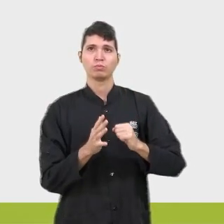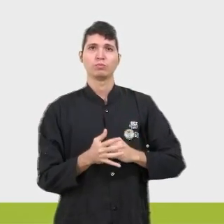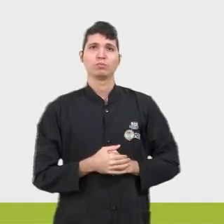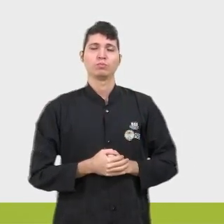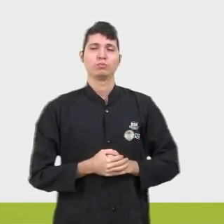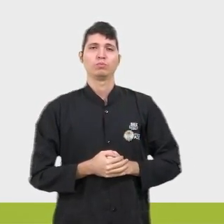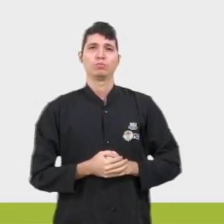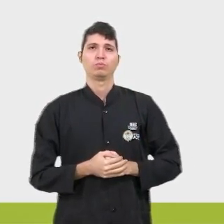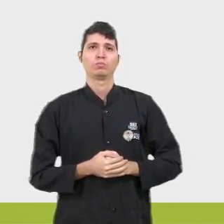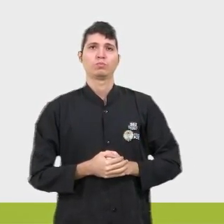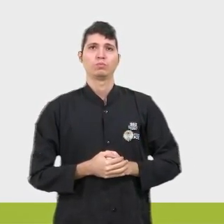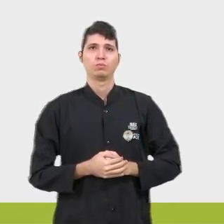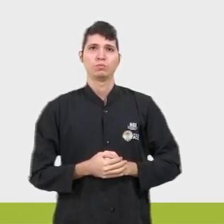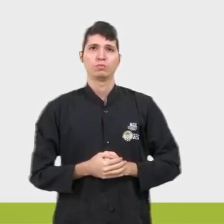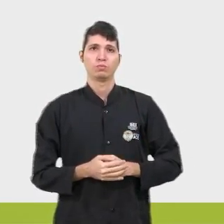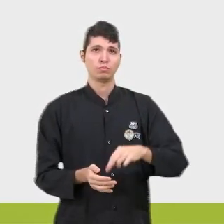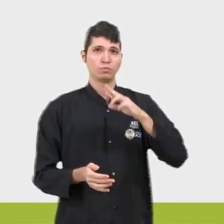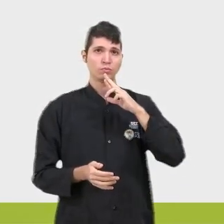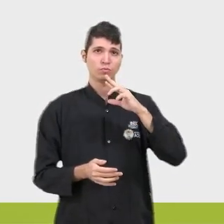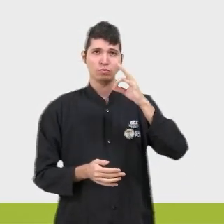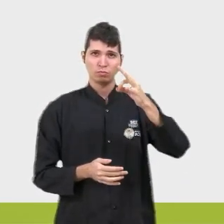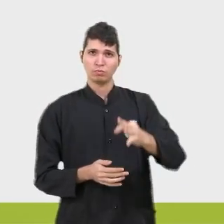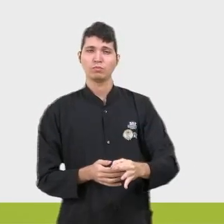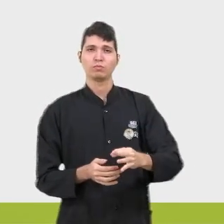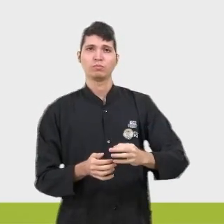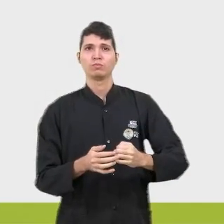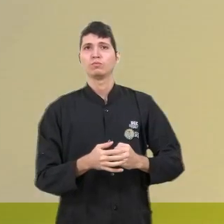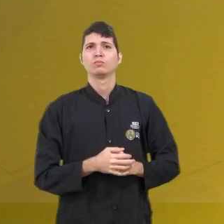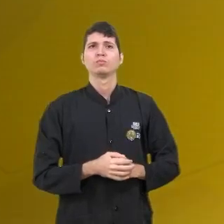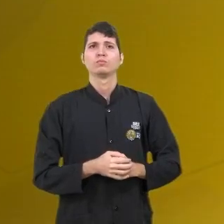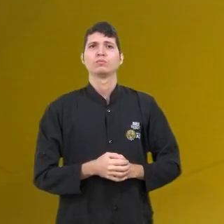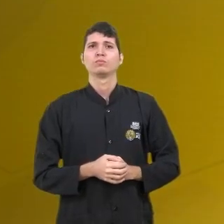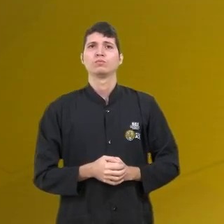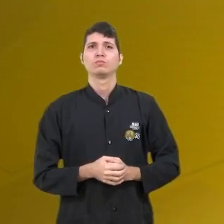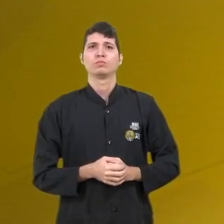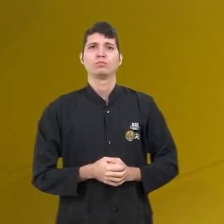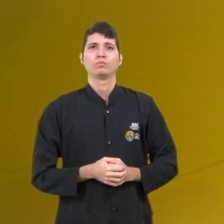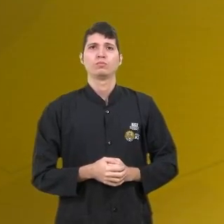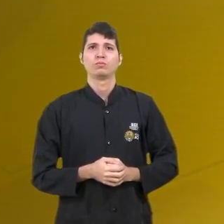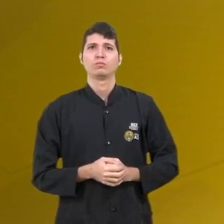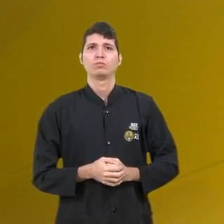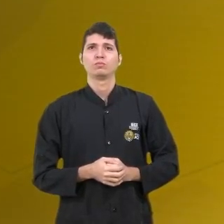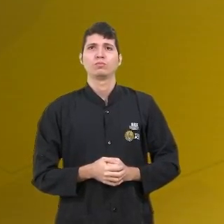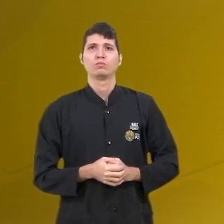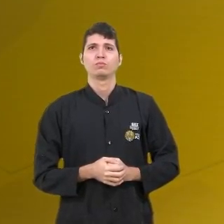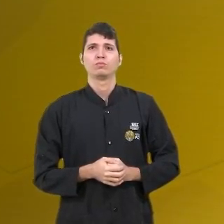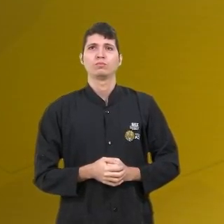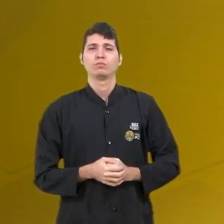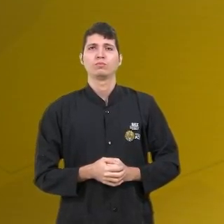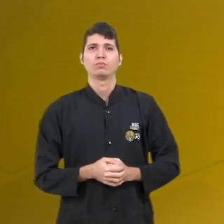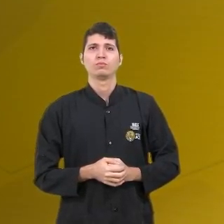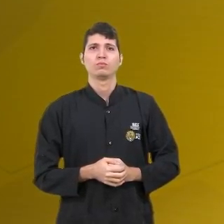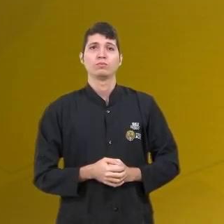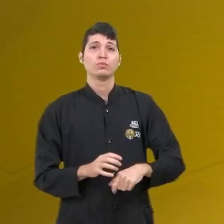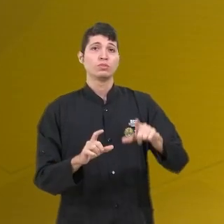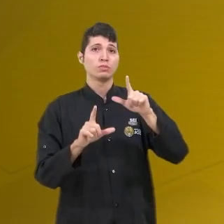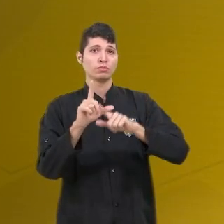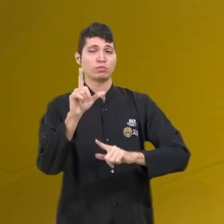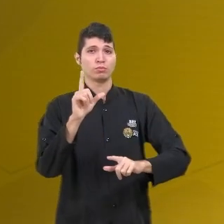Voltando para a questão, resposta correta. Qual que é? Acertou quem anotou a questão,